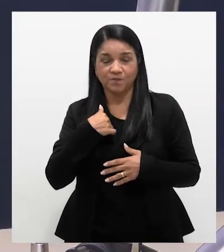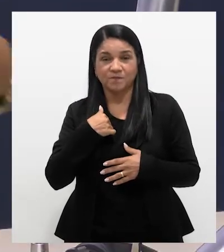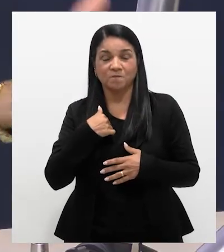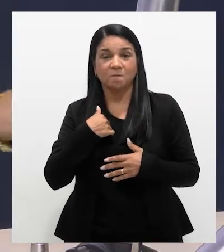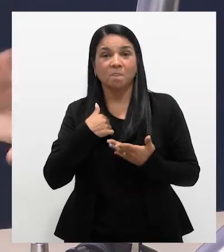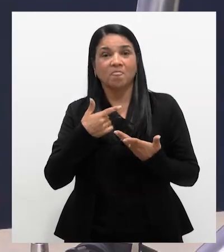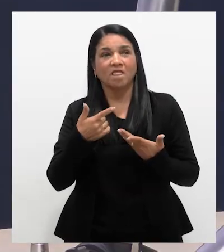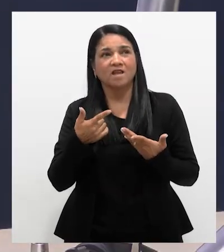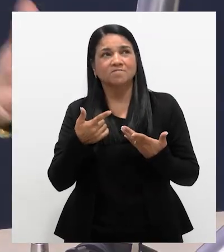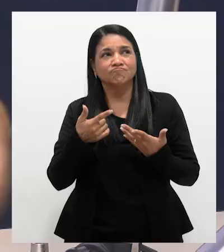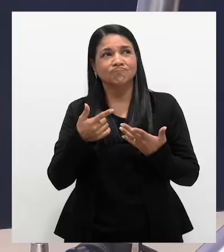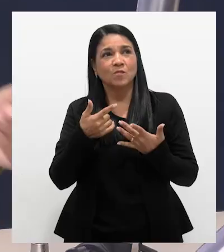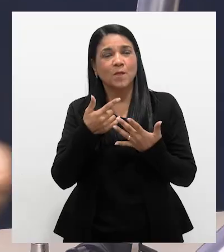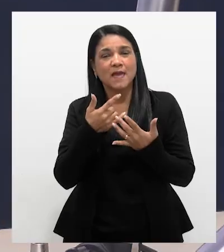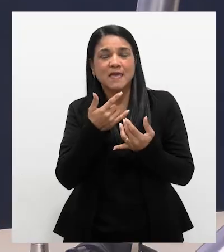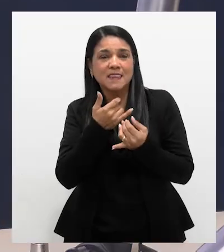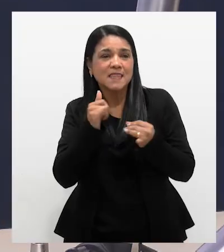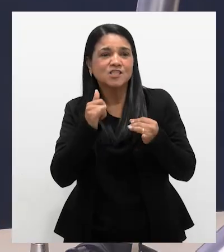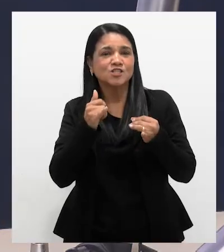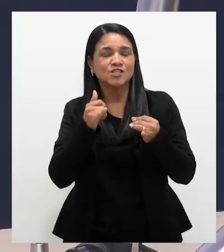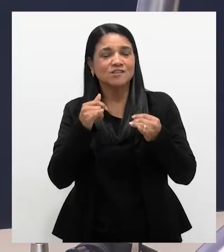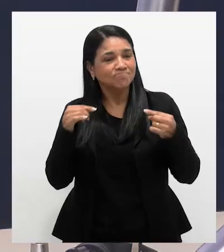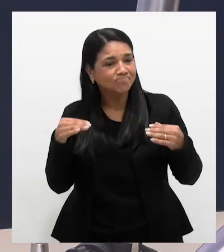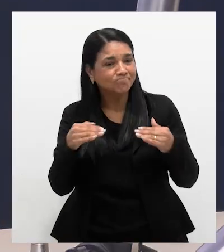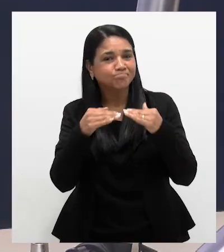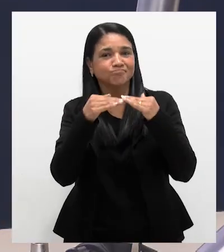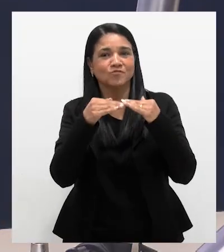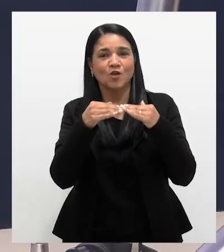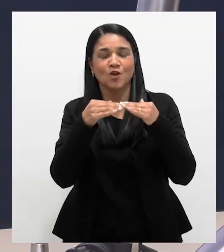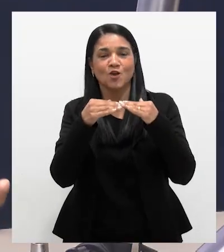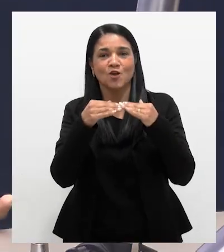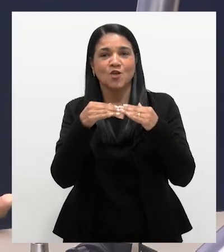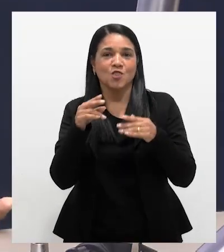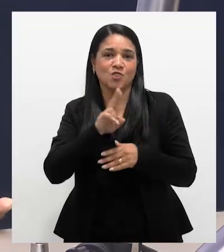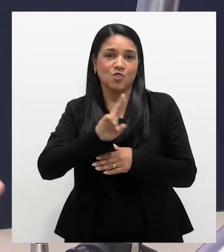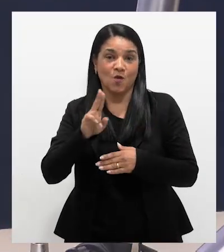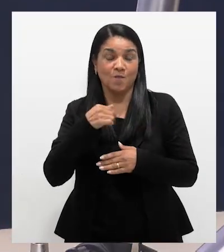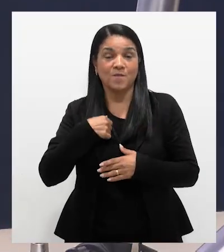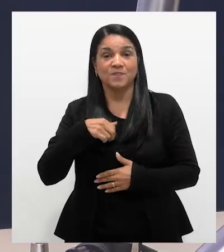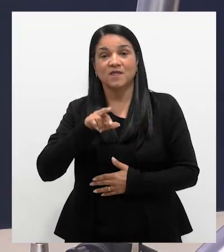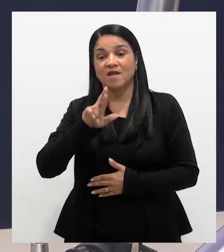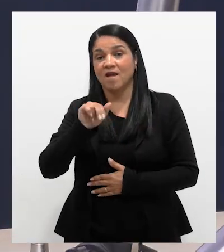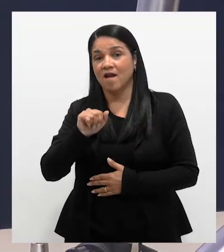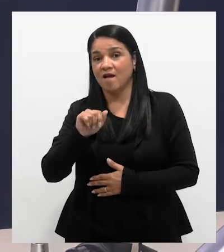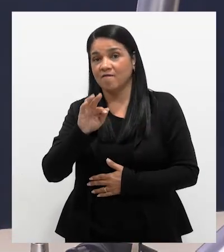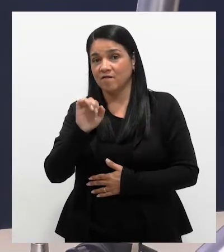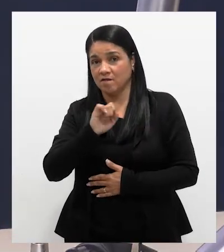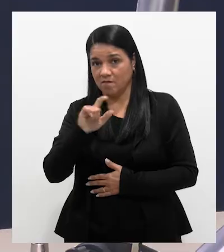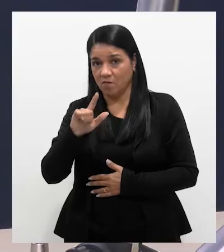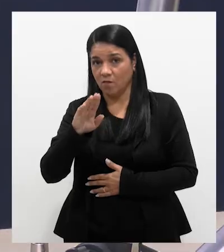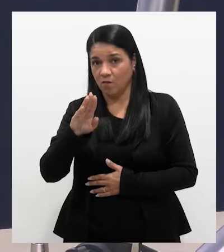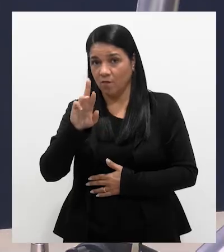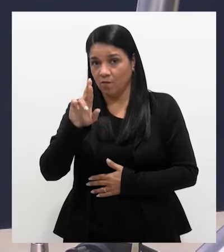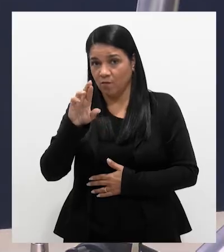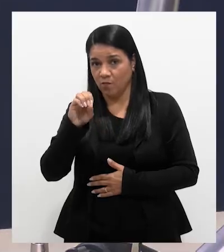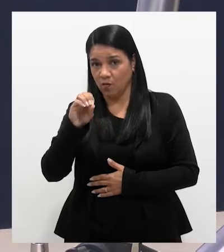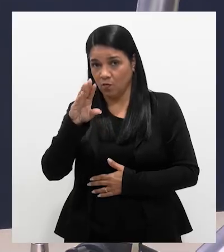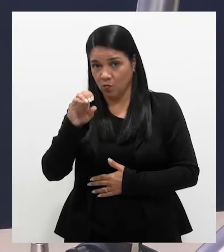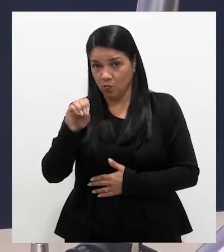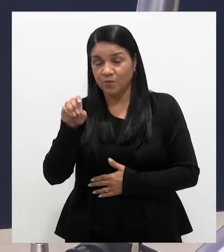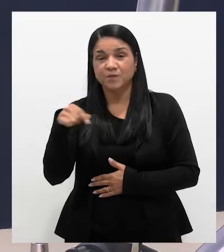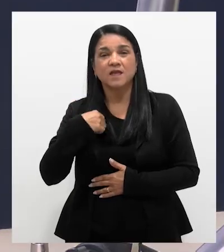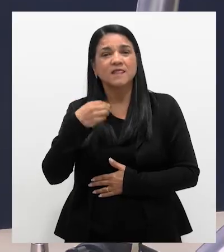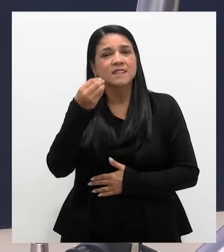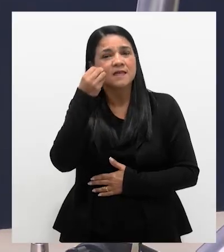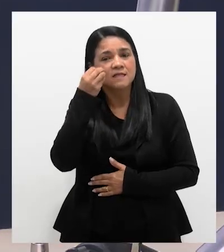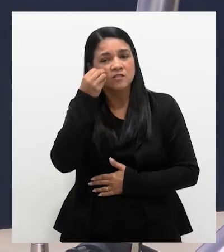assim, gerou uma sinergia ali, eu gostei. E o Rafael Broco, ele é uma tentativa de um jovem